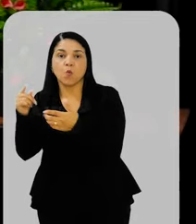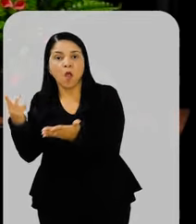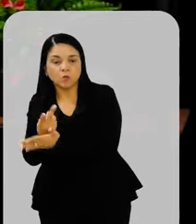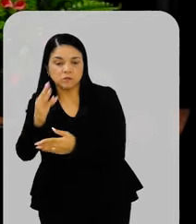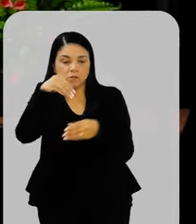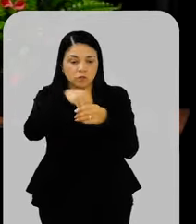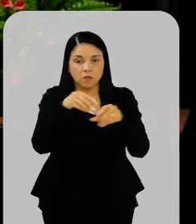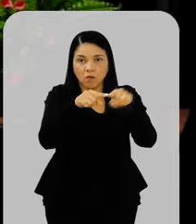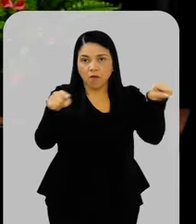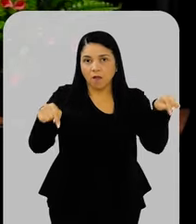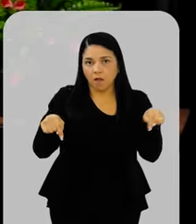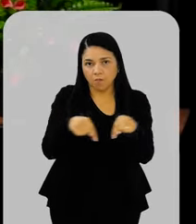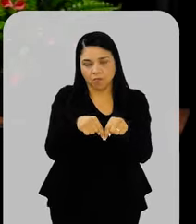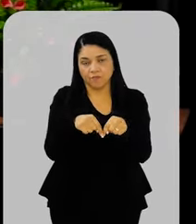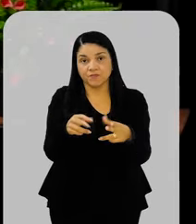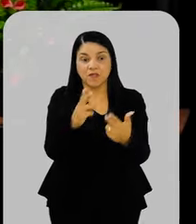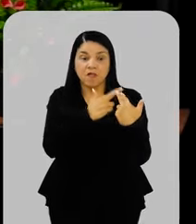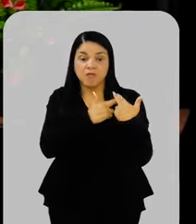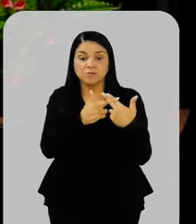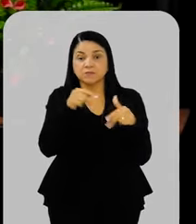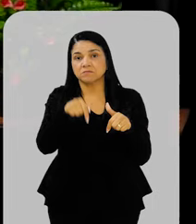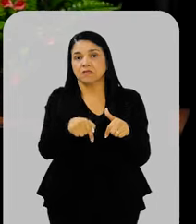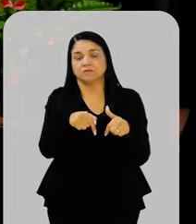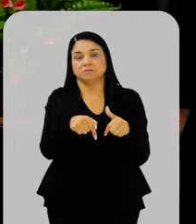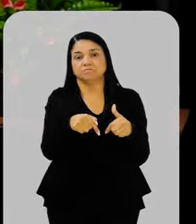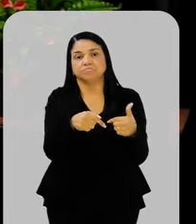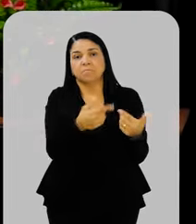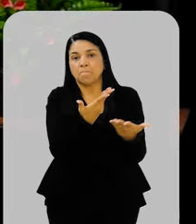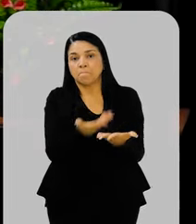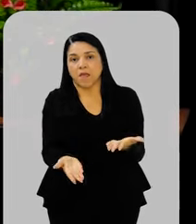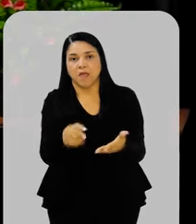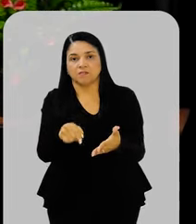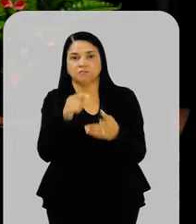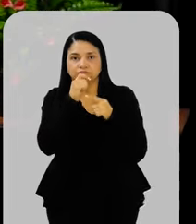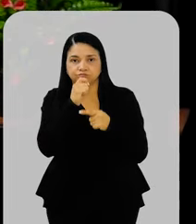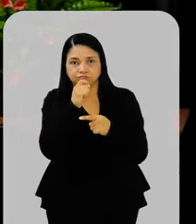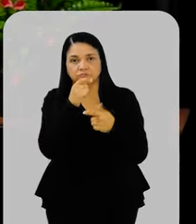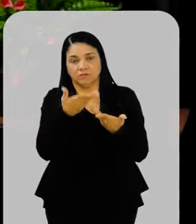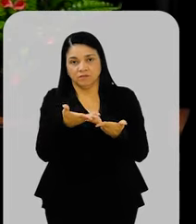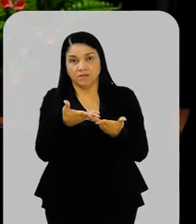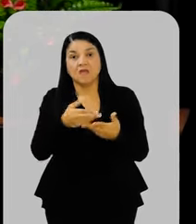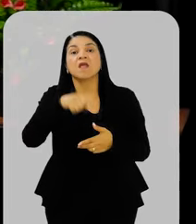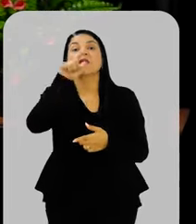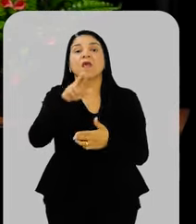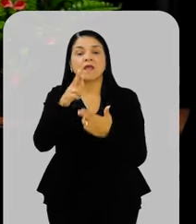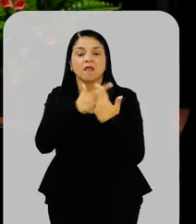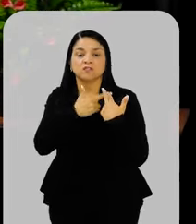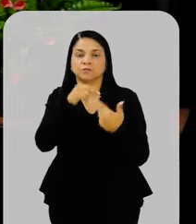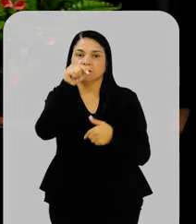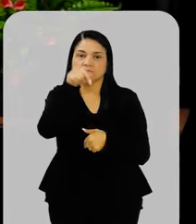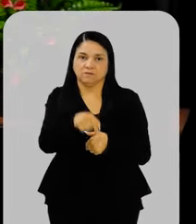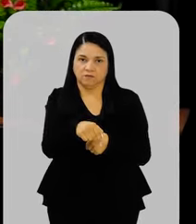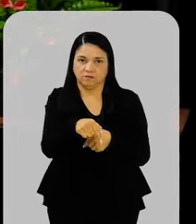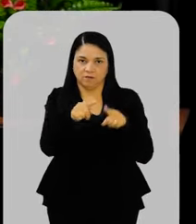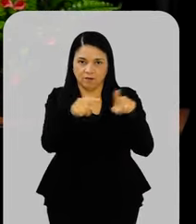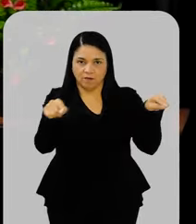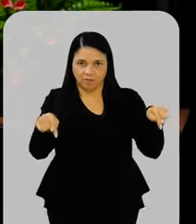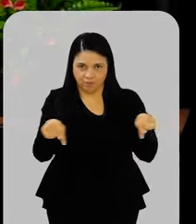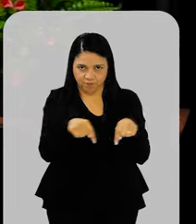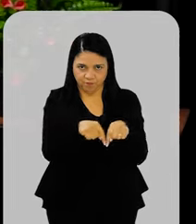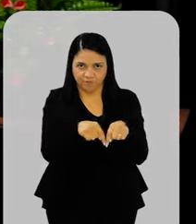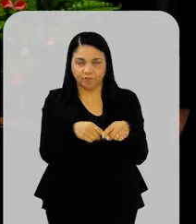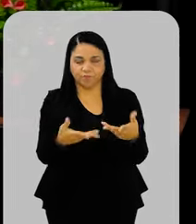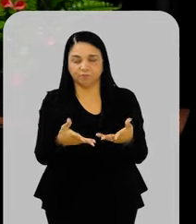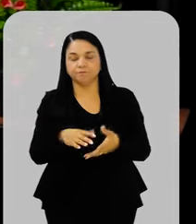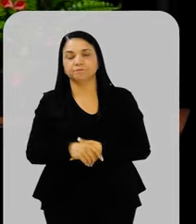de campo. Sim. E faz... não tira a responsabilidade do árbitro de campo, não valendo a decisão de quem deveria ser o responsável por conduzir a